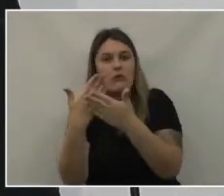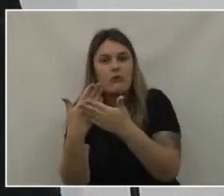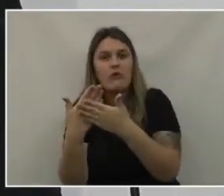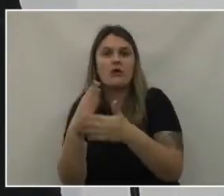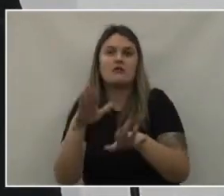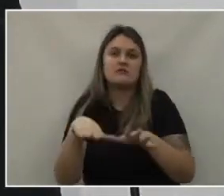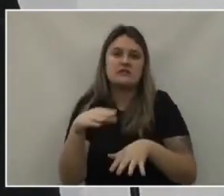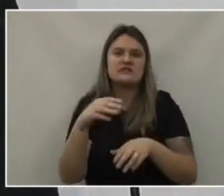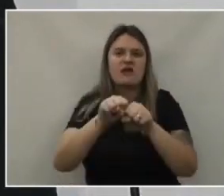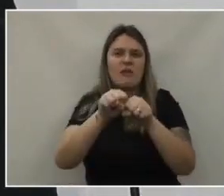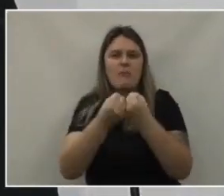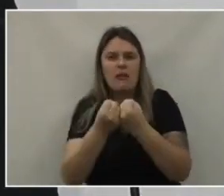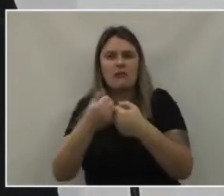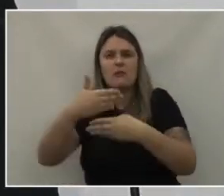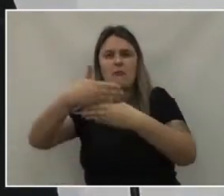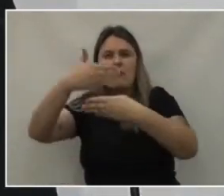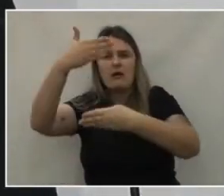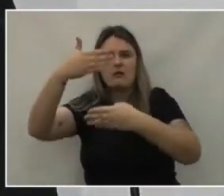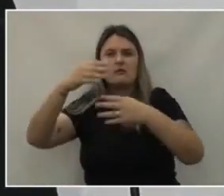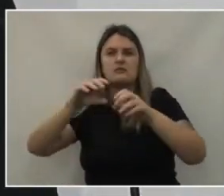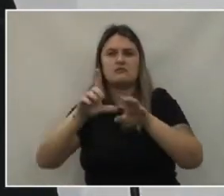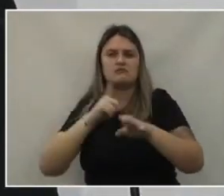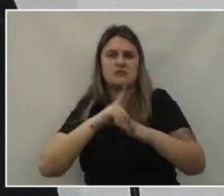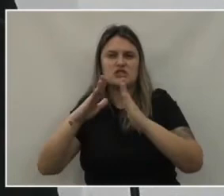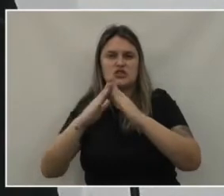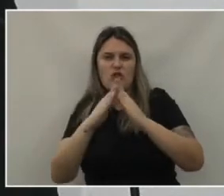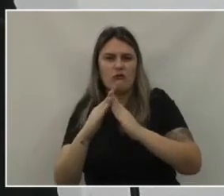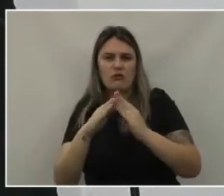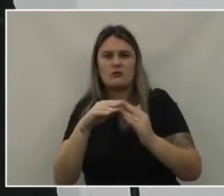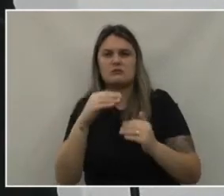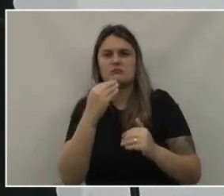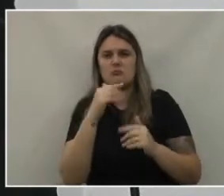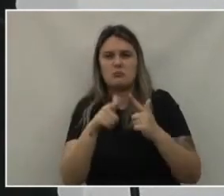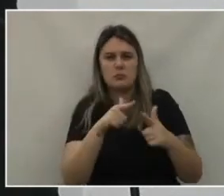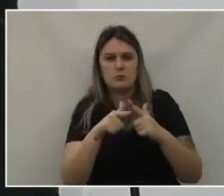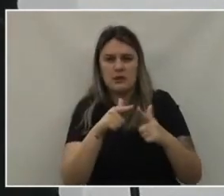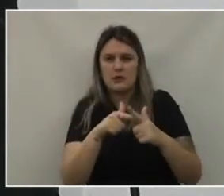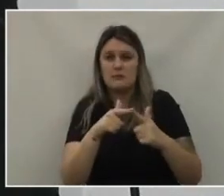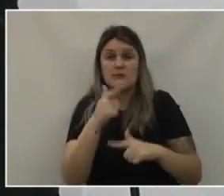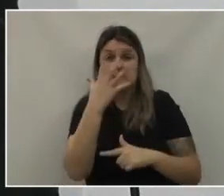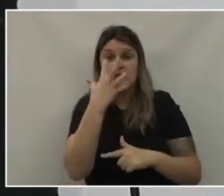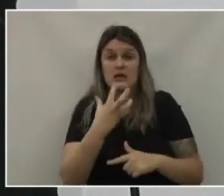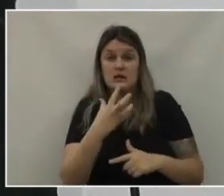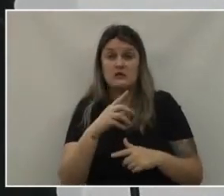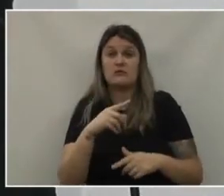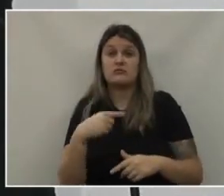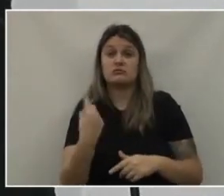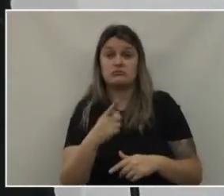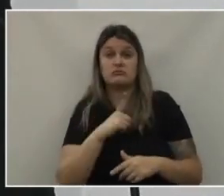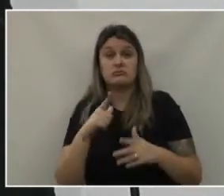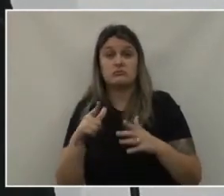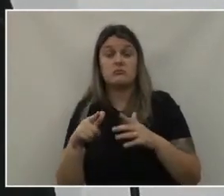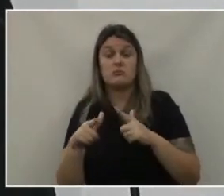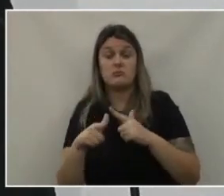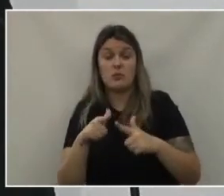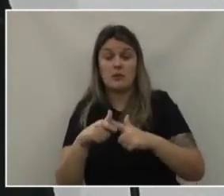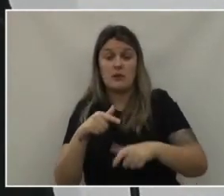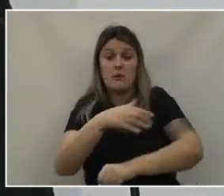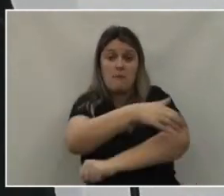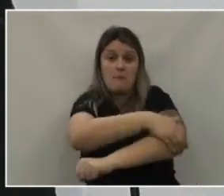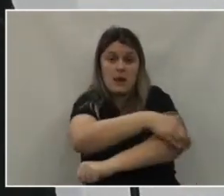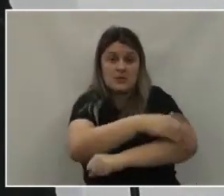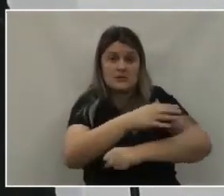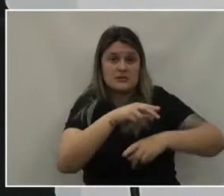com trincas, com rachaduras nas paredes, nós temos aí creches com problemas gravíssimos, nós temos aí nossas pracinhas que não estão